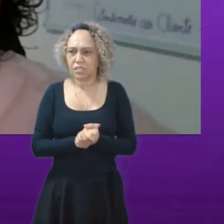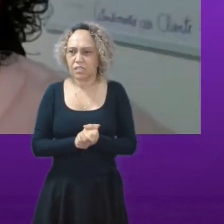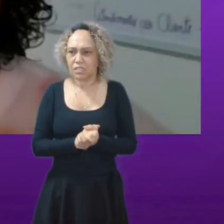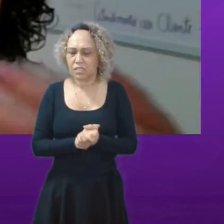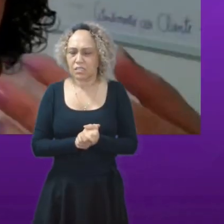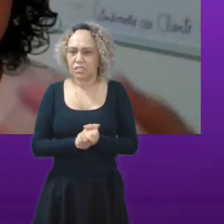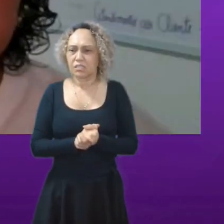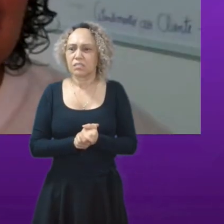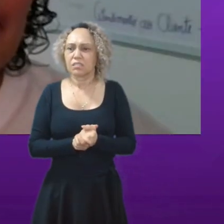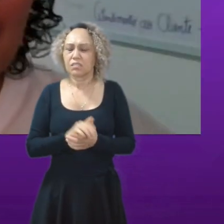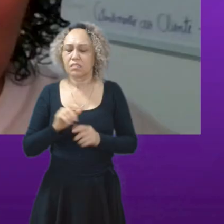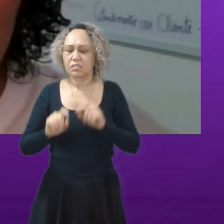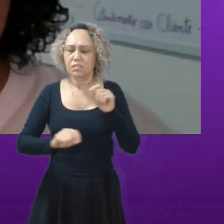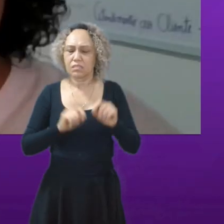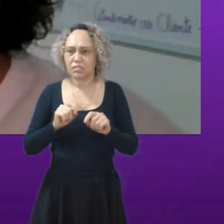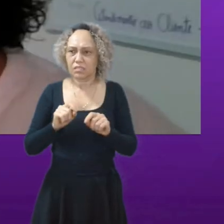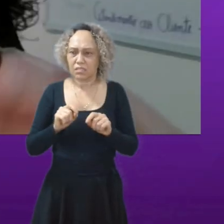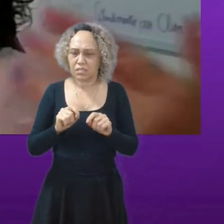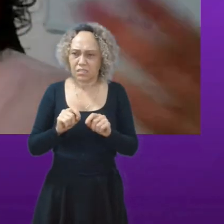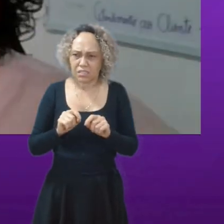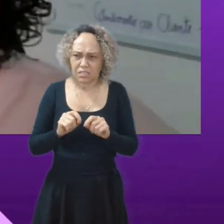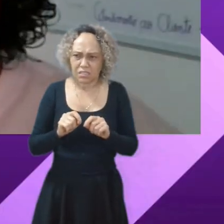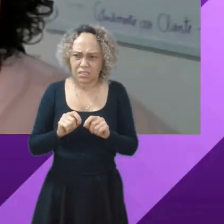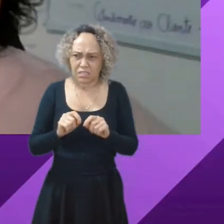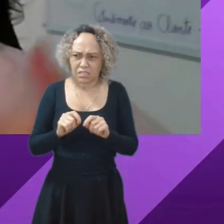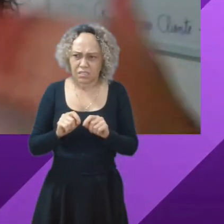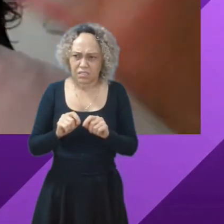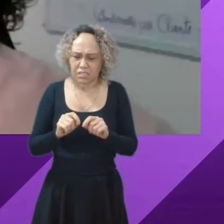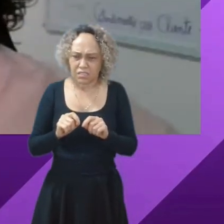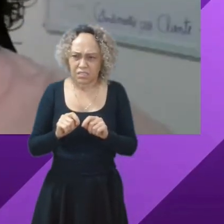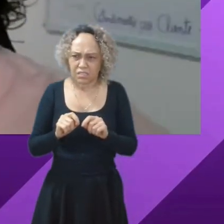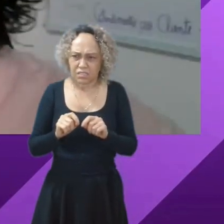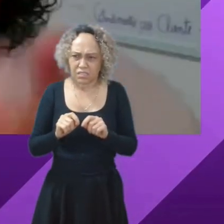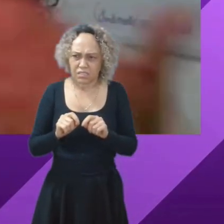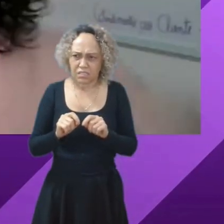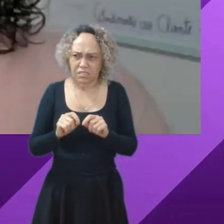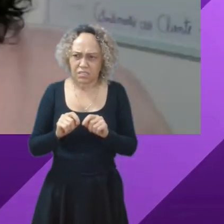automutilação, para pedofilia, para, enfim,